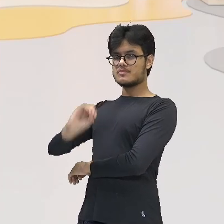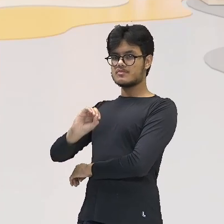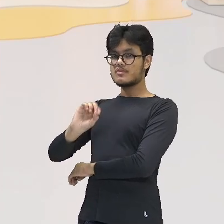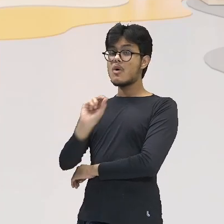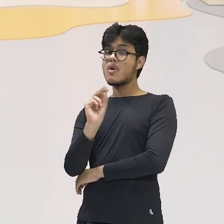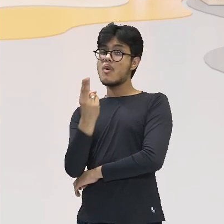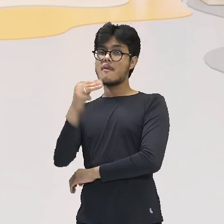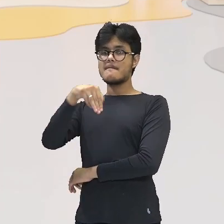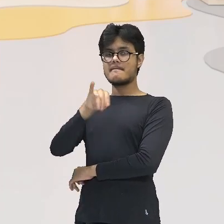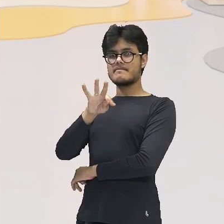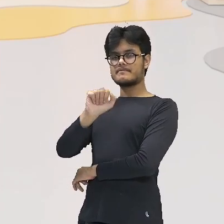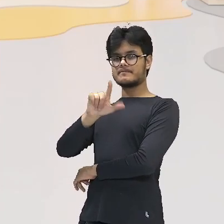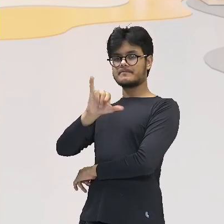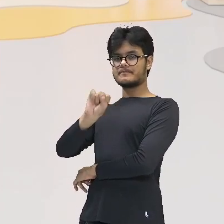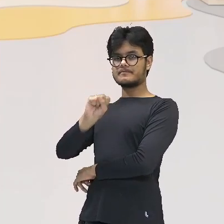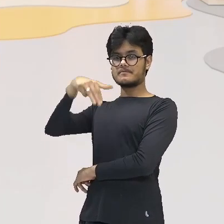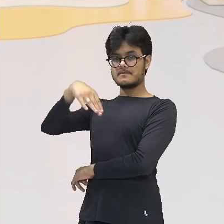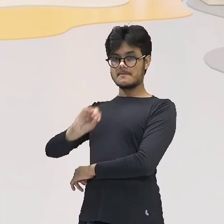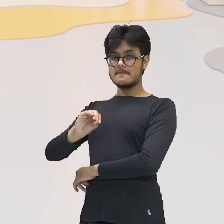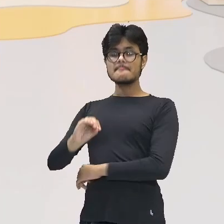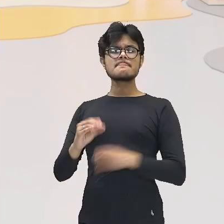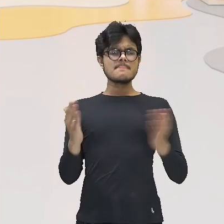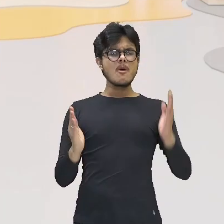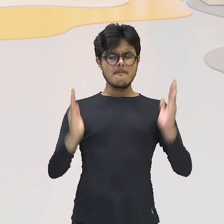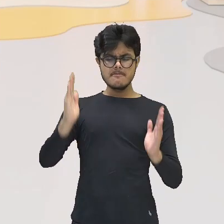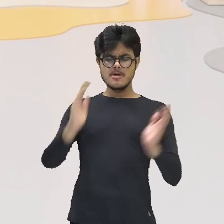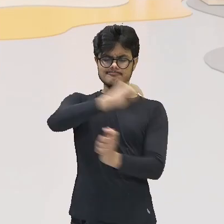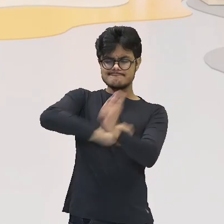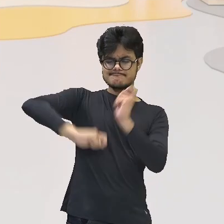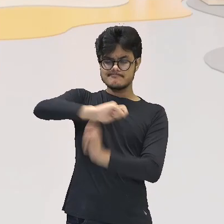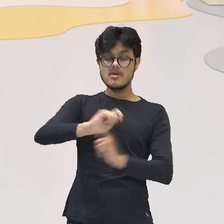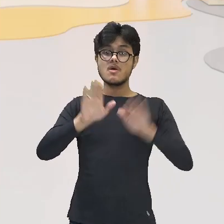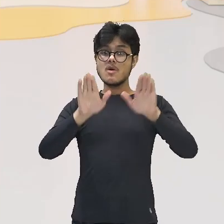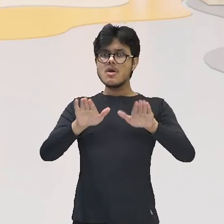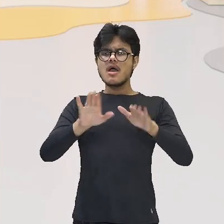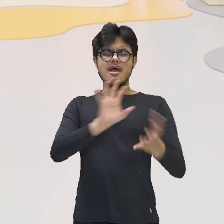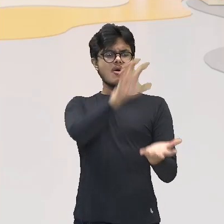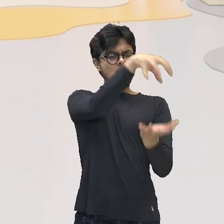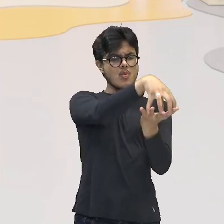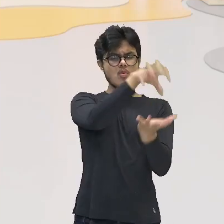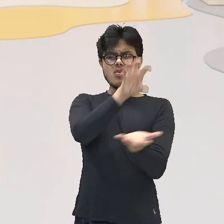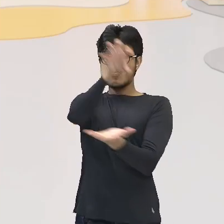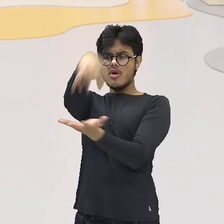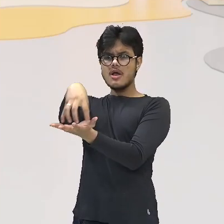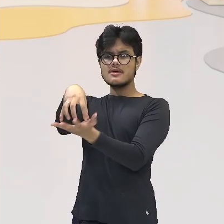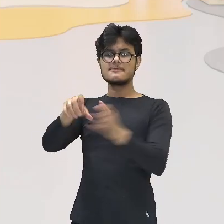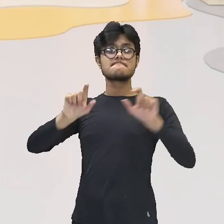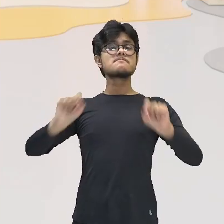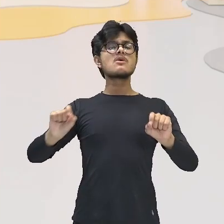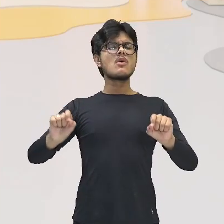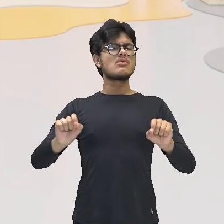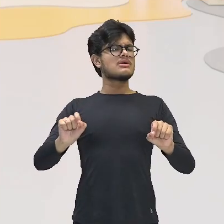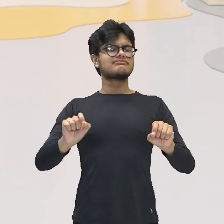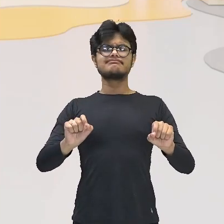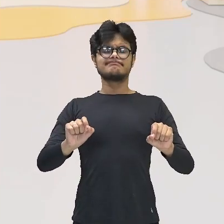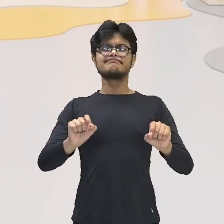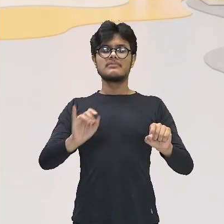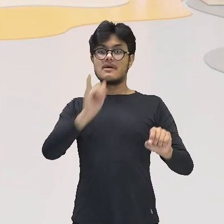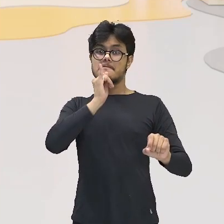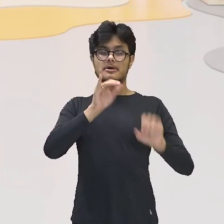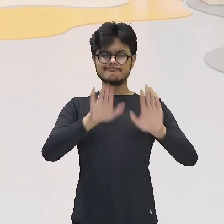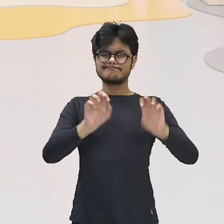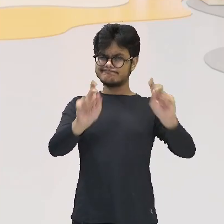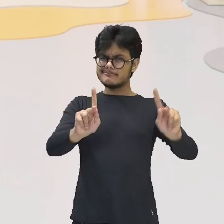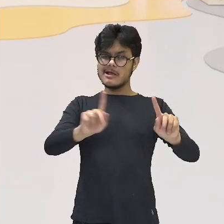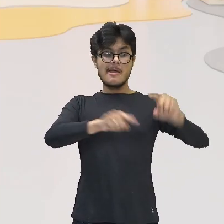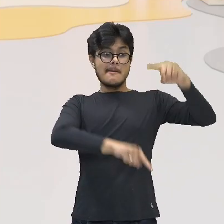Então, no mercantilismo, as colônias, elas faziam o quê? Elas forneciam